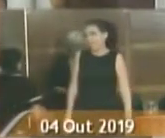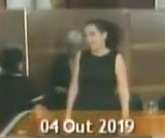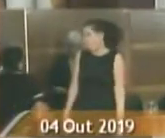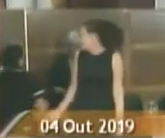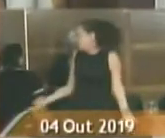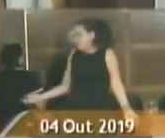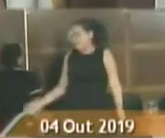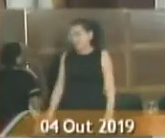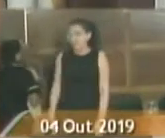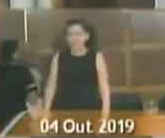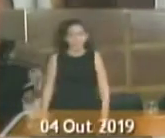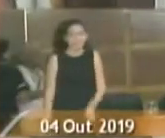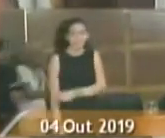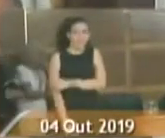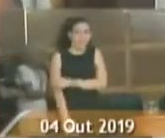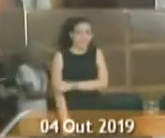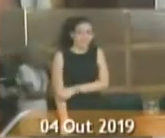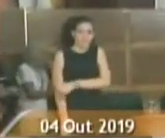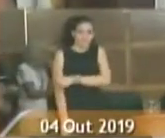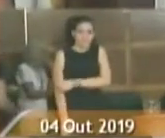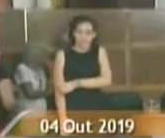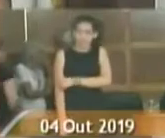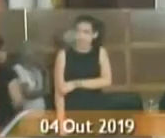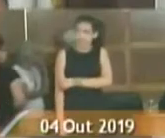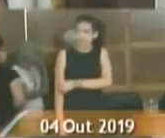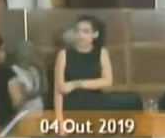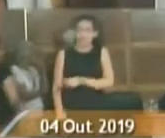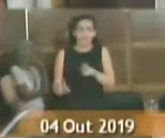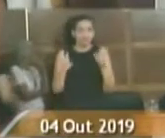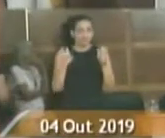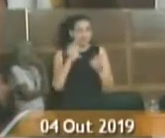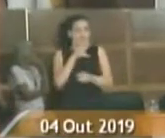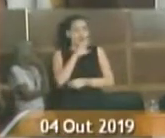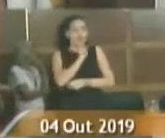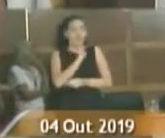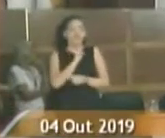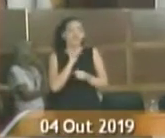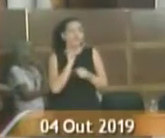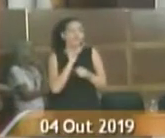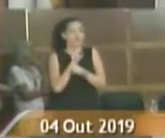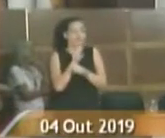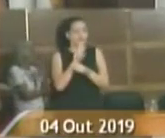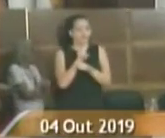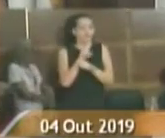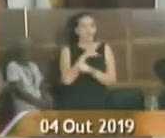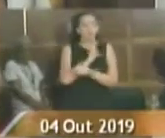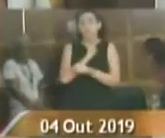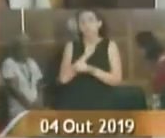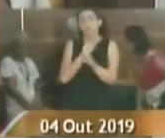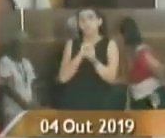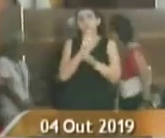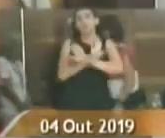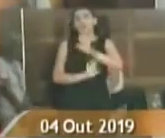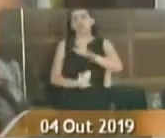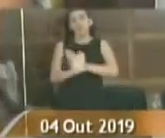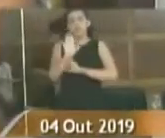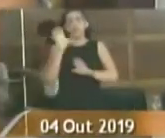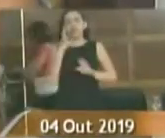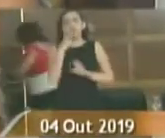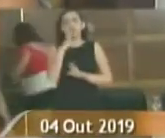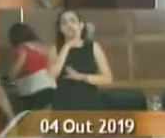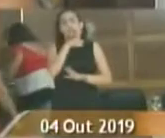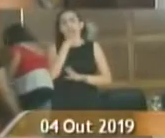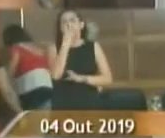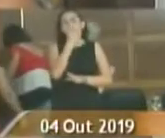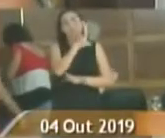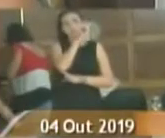sobre isso. O tema é amor, proteção, amor e cuidado dos animais. Quando a